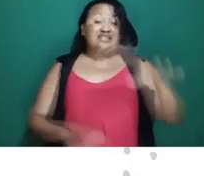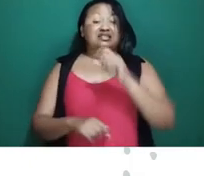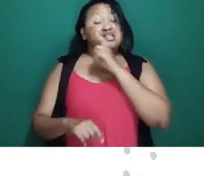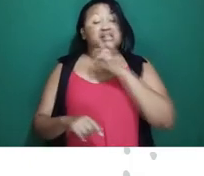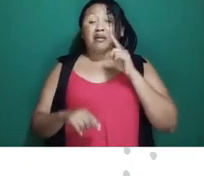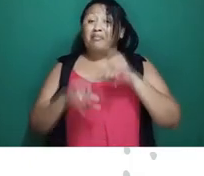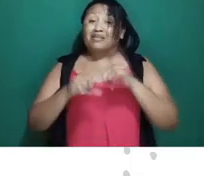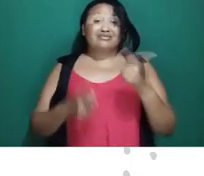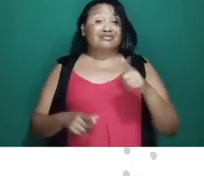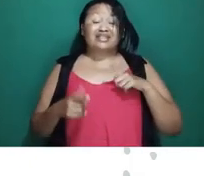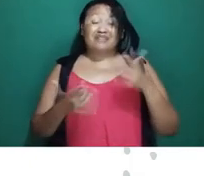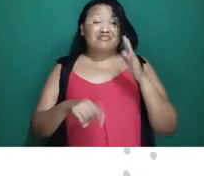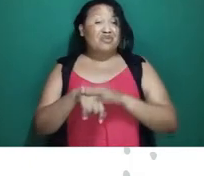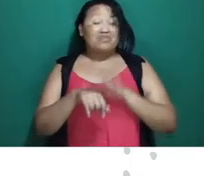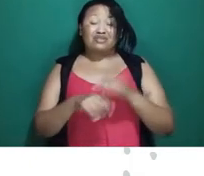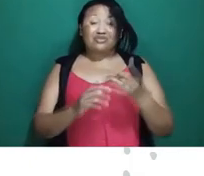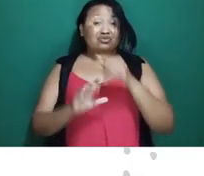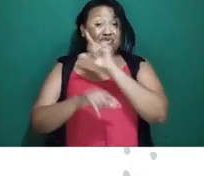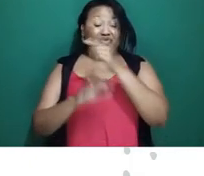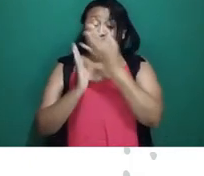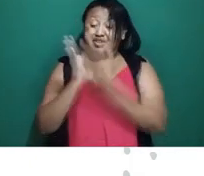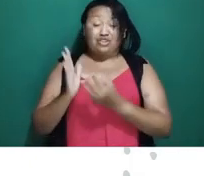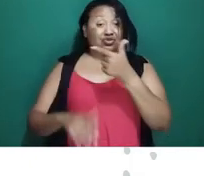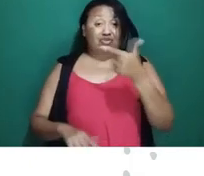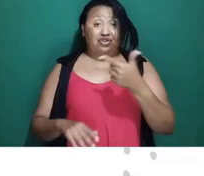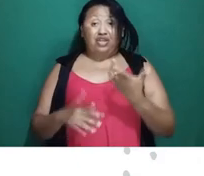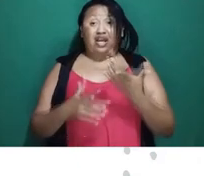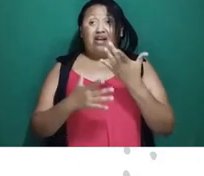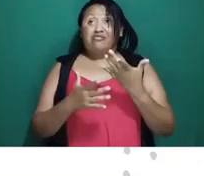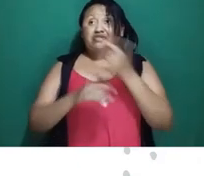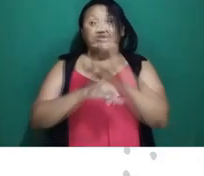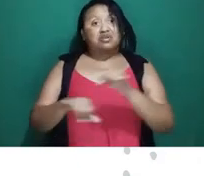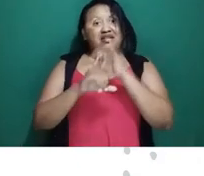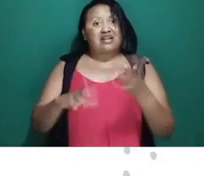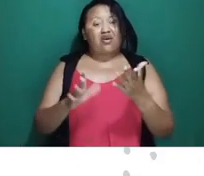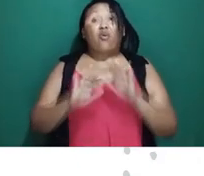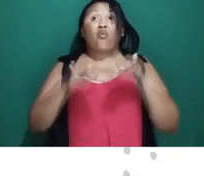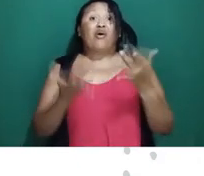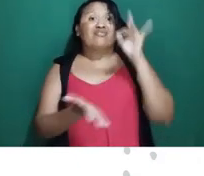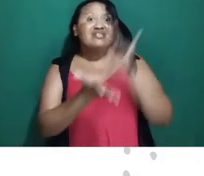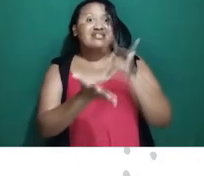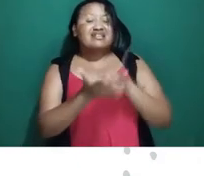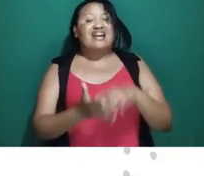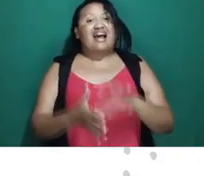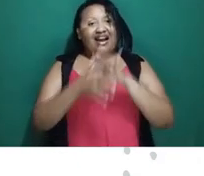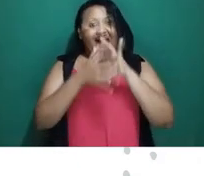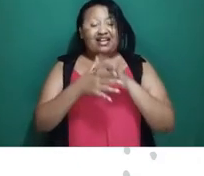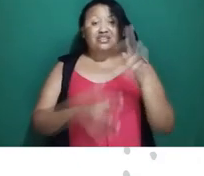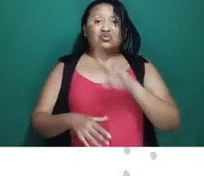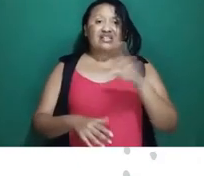mas não tem nenhum momento do texto 2 uma nota informativa sobre a real composição da Carne utilizada